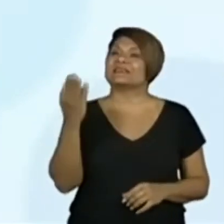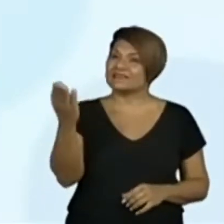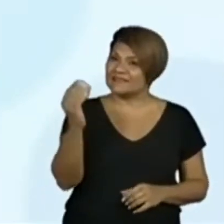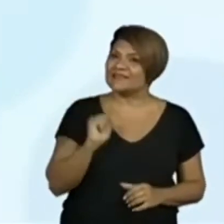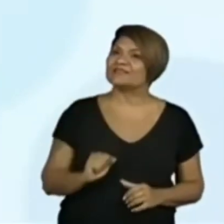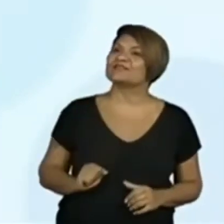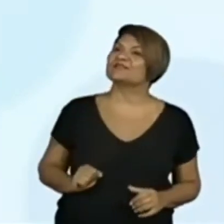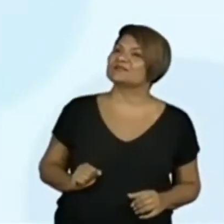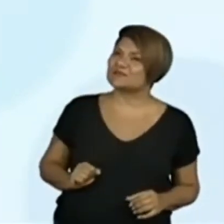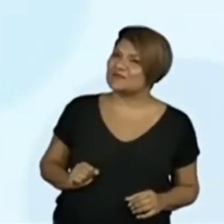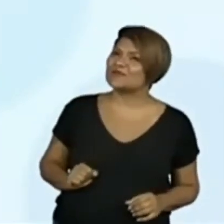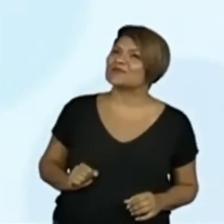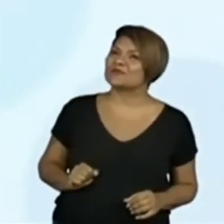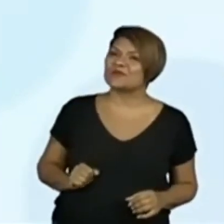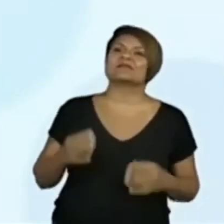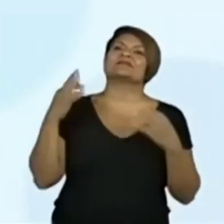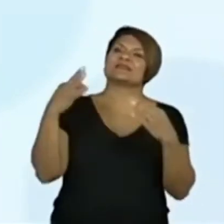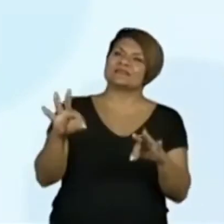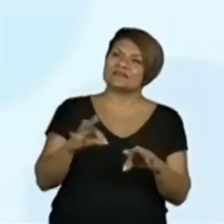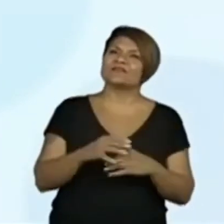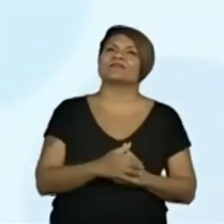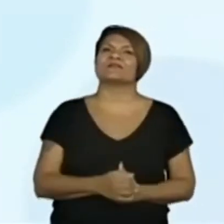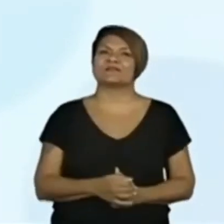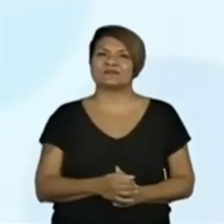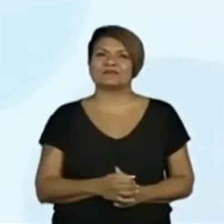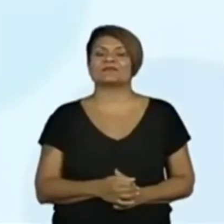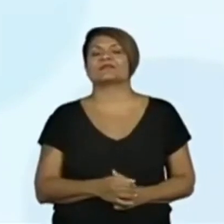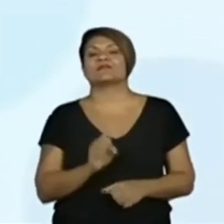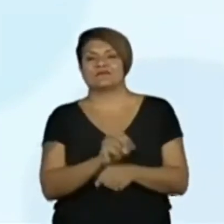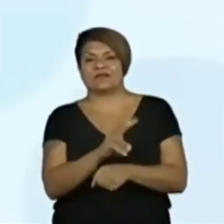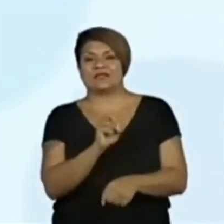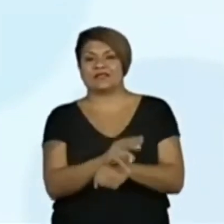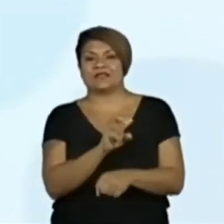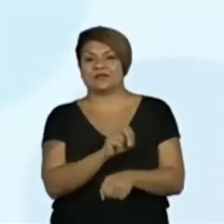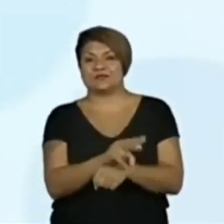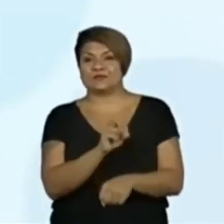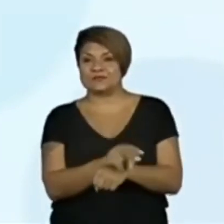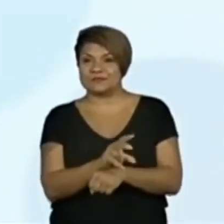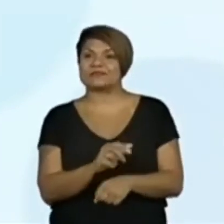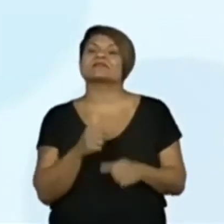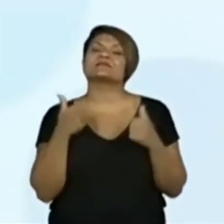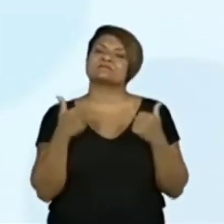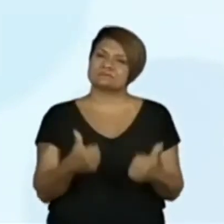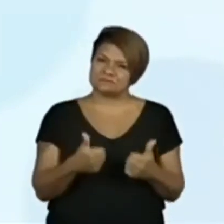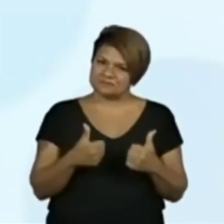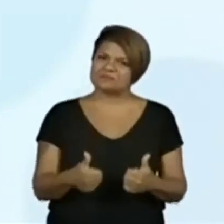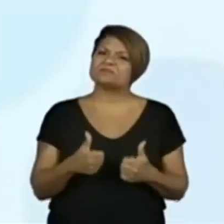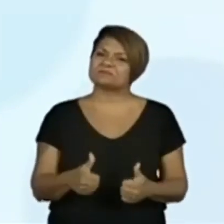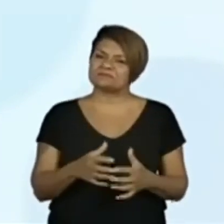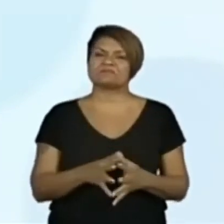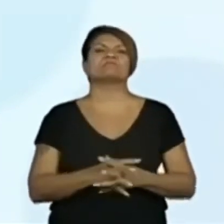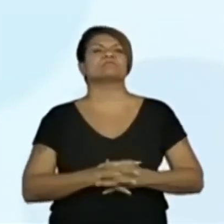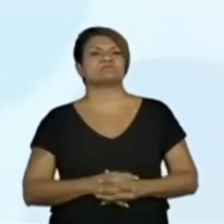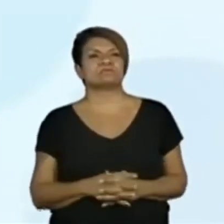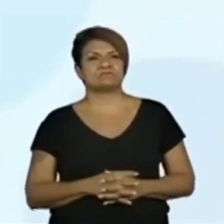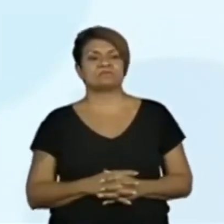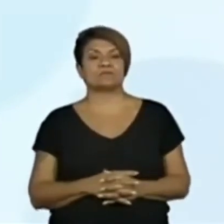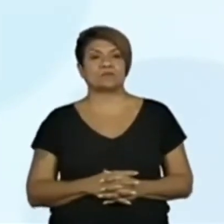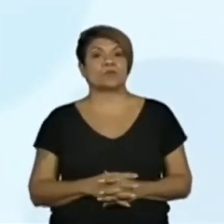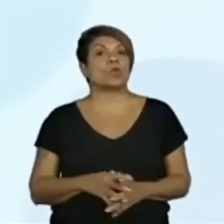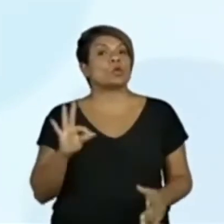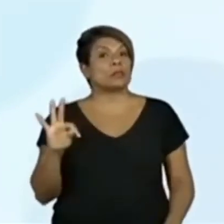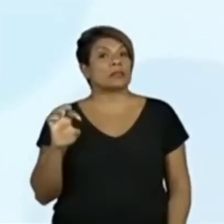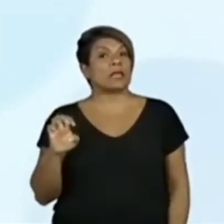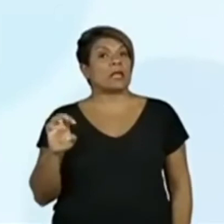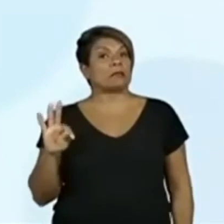Isso! Acertou quem apontou que é um vírus, conforme nós estudamos. O causador